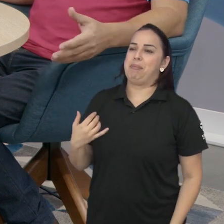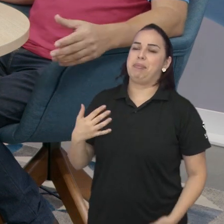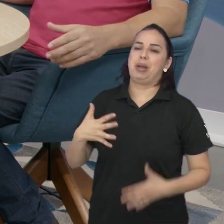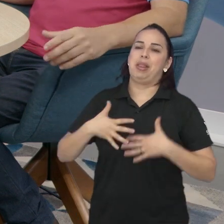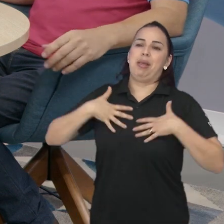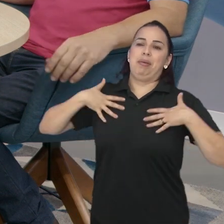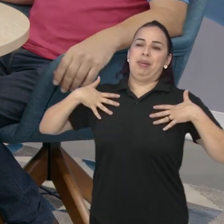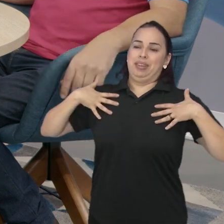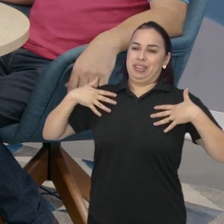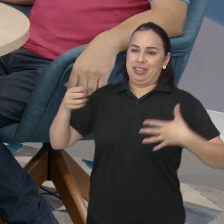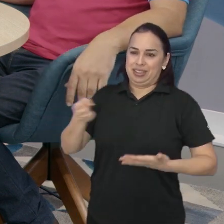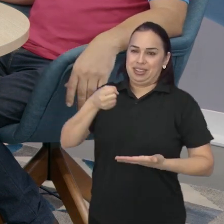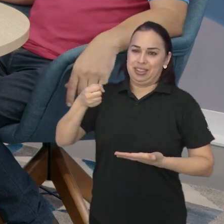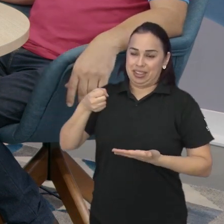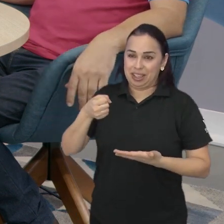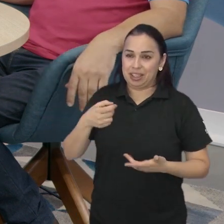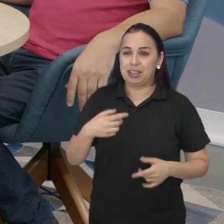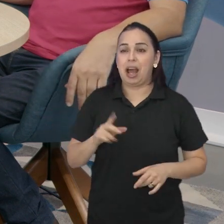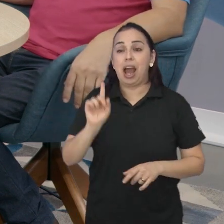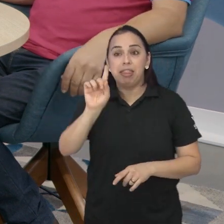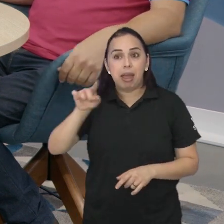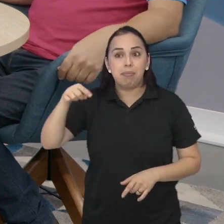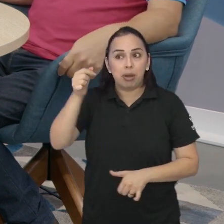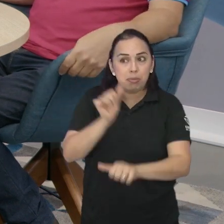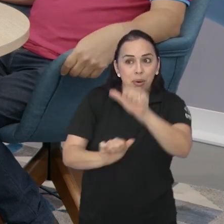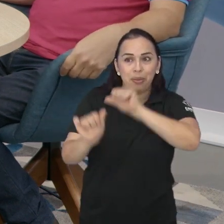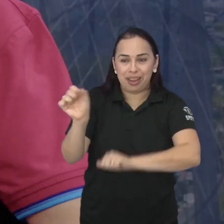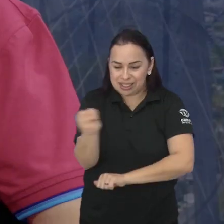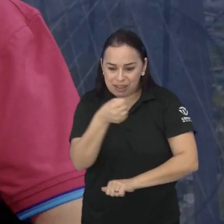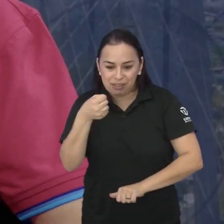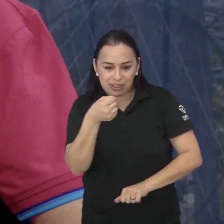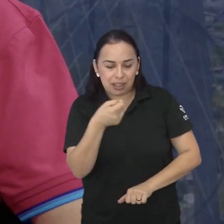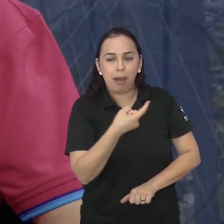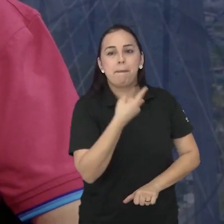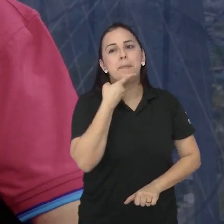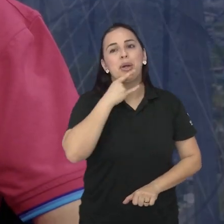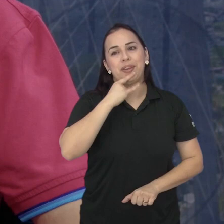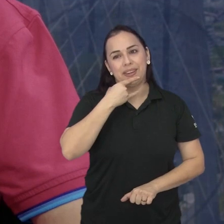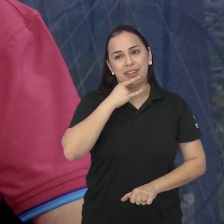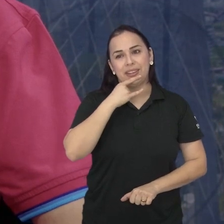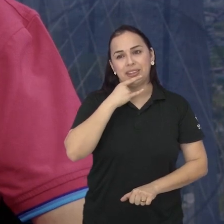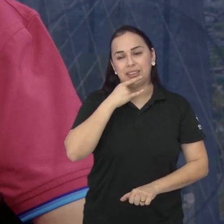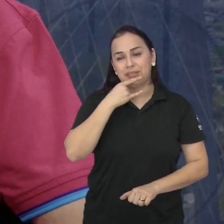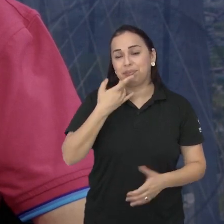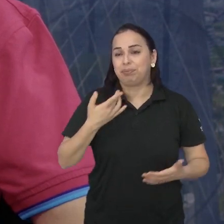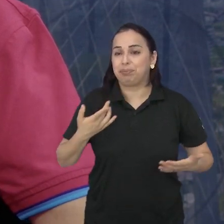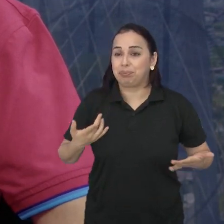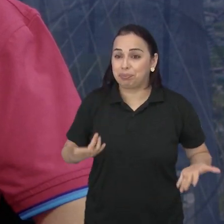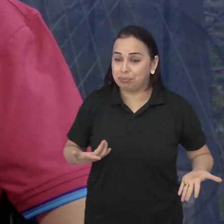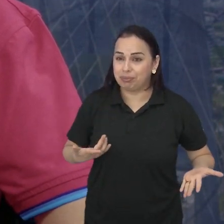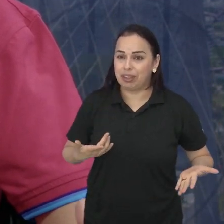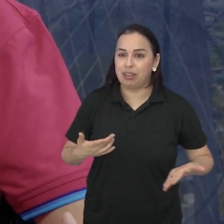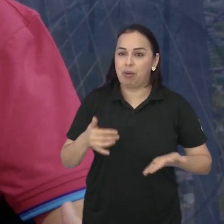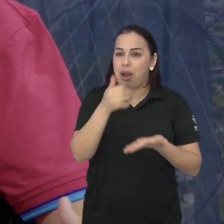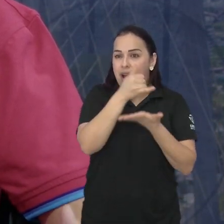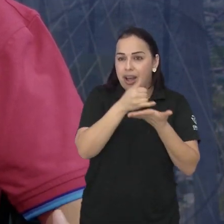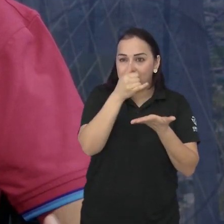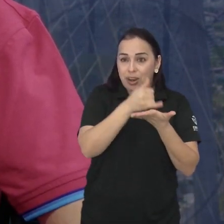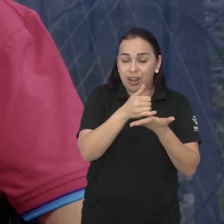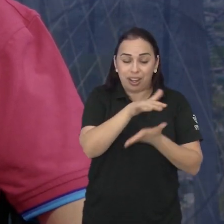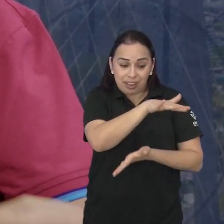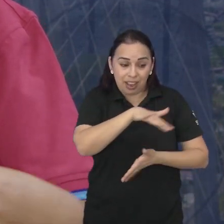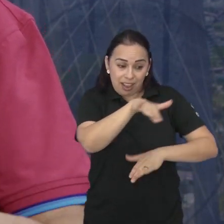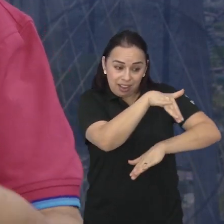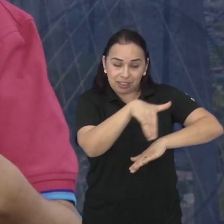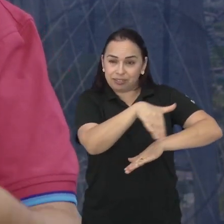daí o corotinho passa a ser importante. Ser dono e fiscal da rua é importante. Então, acho que a droga na